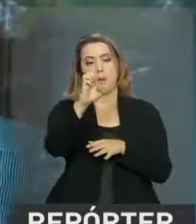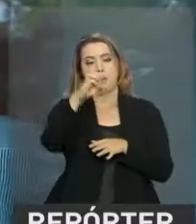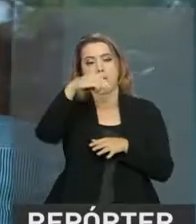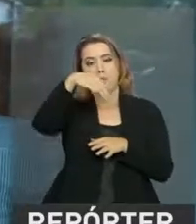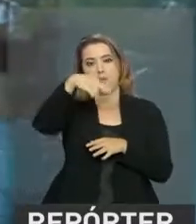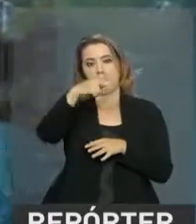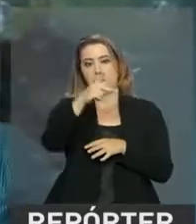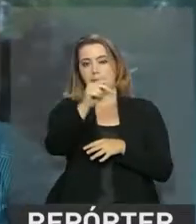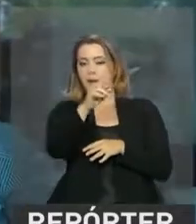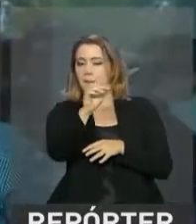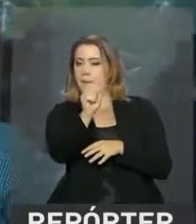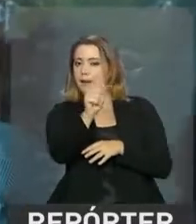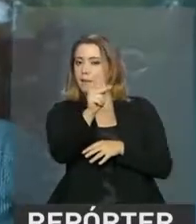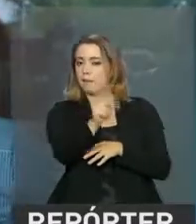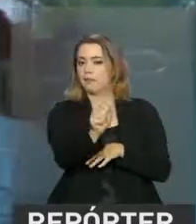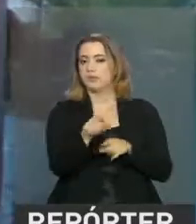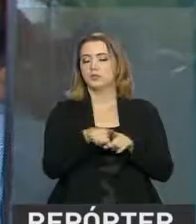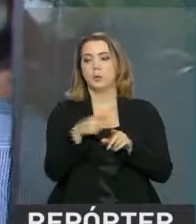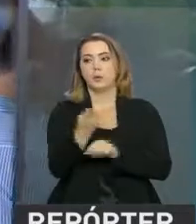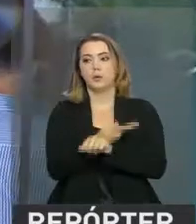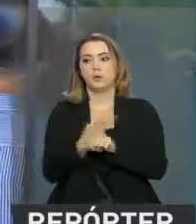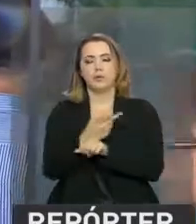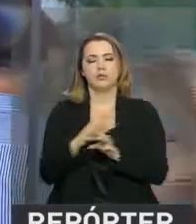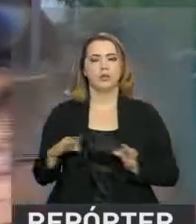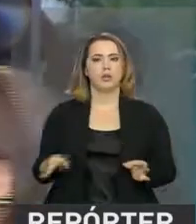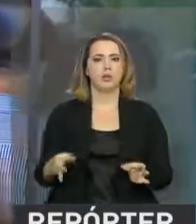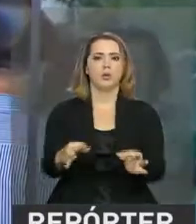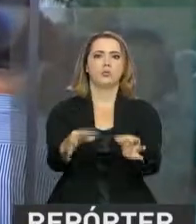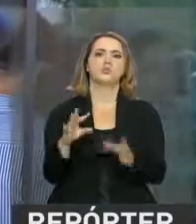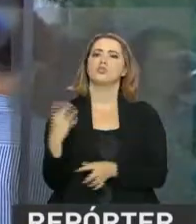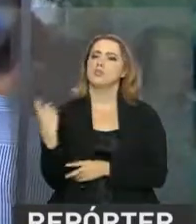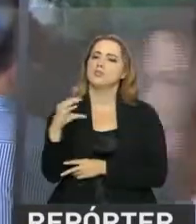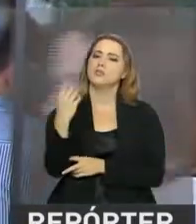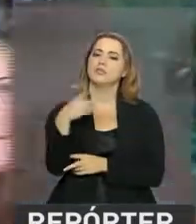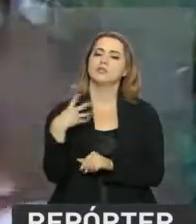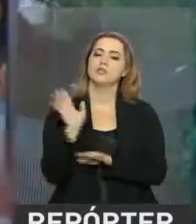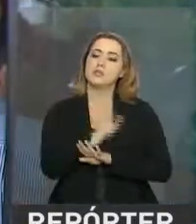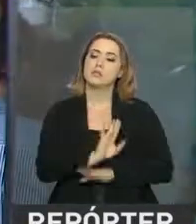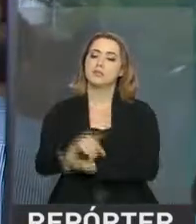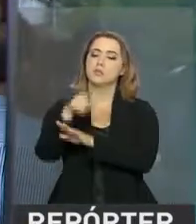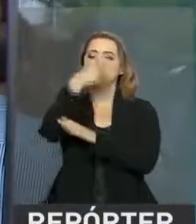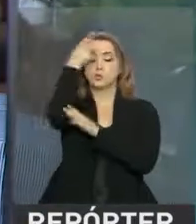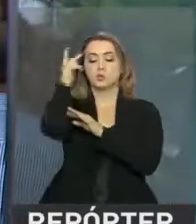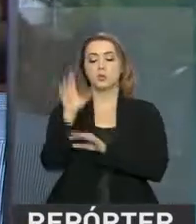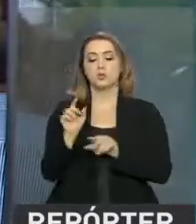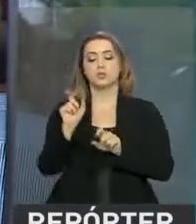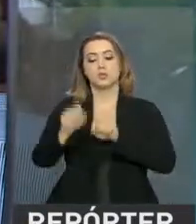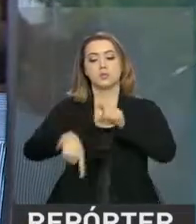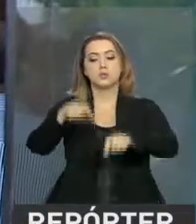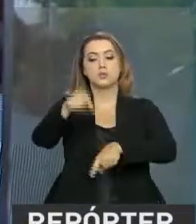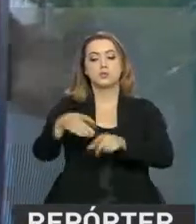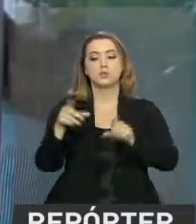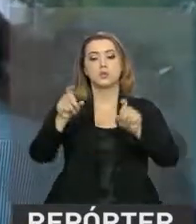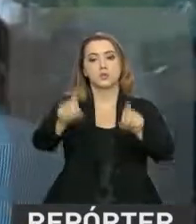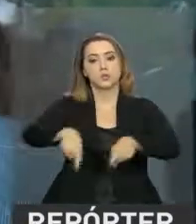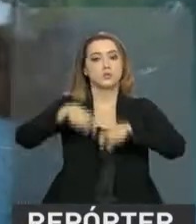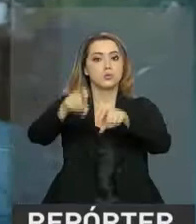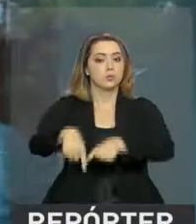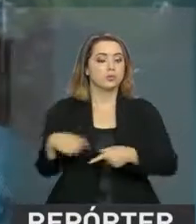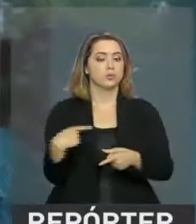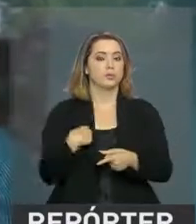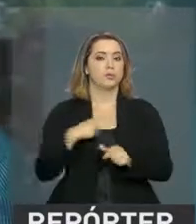na busca de conhecimento e tecnologia para ajudar os nossos produtores a lidar com o desafio das